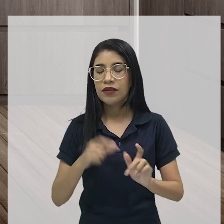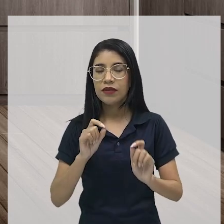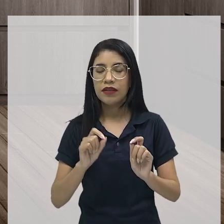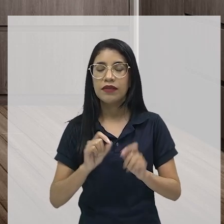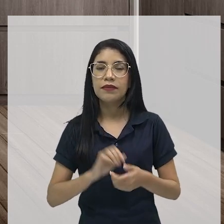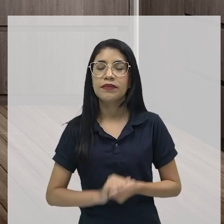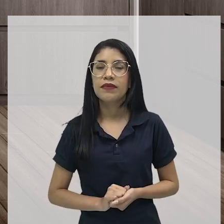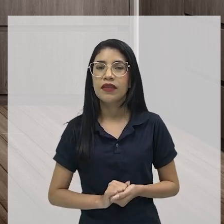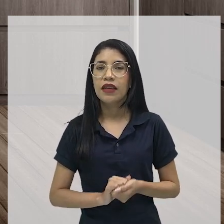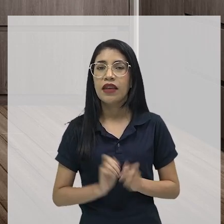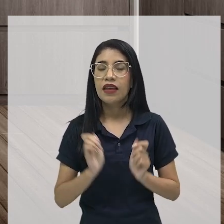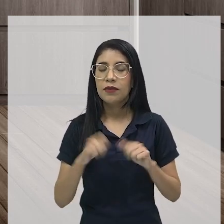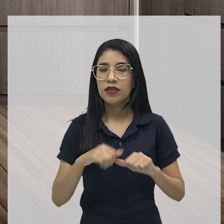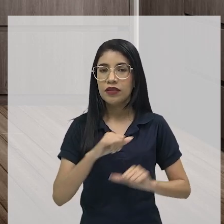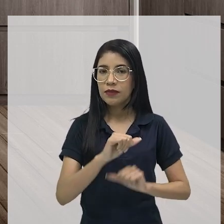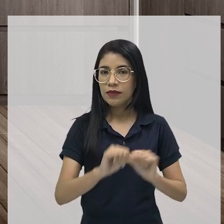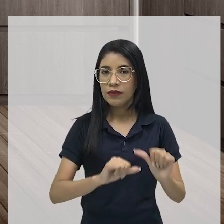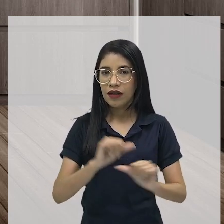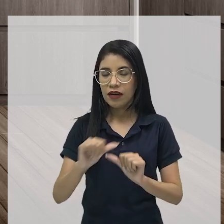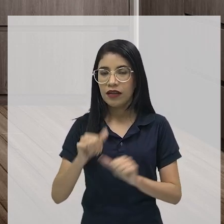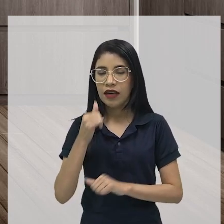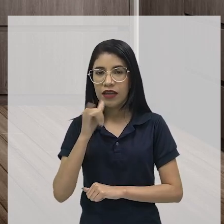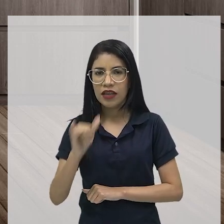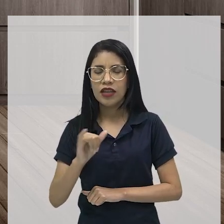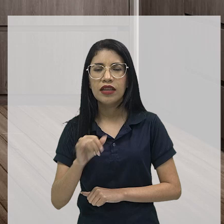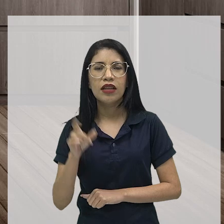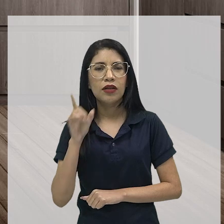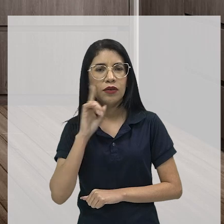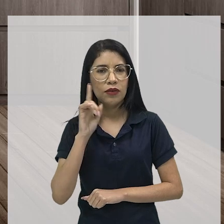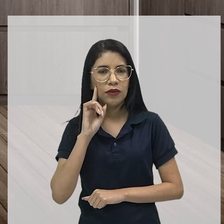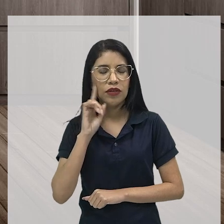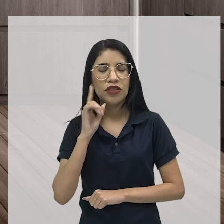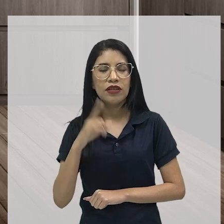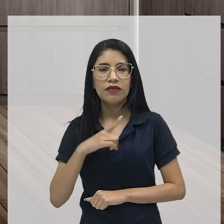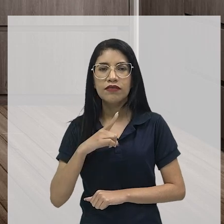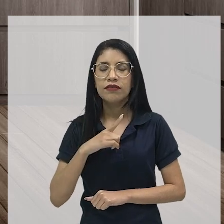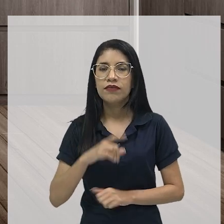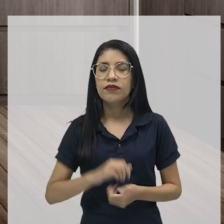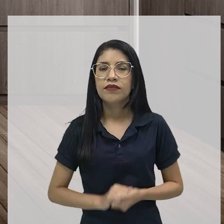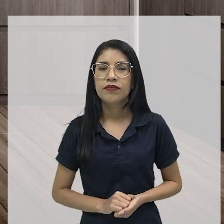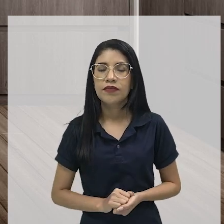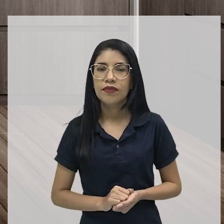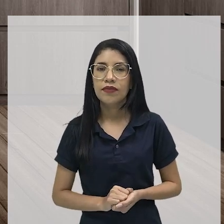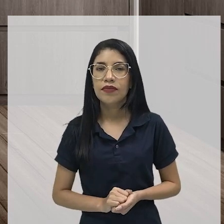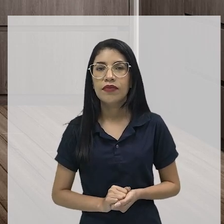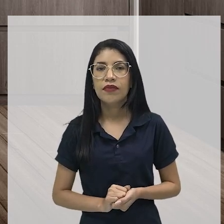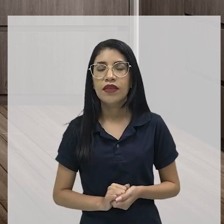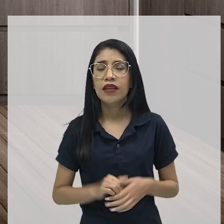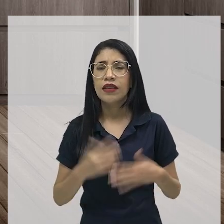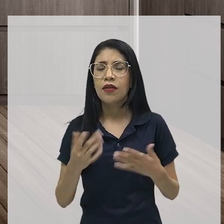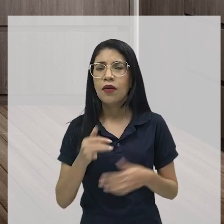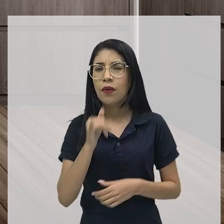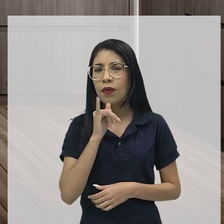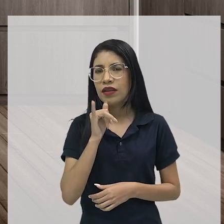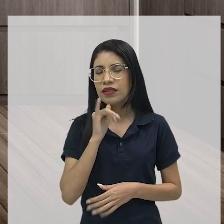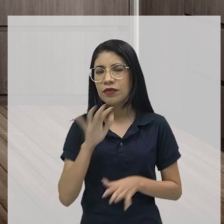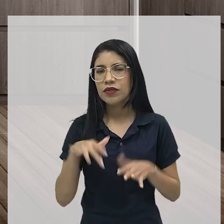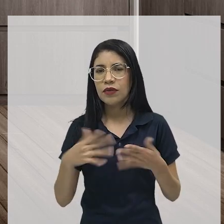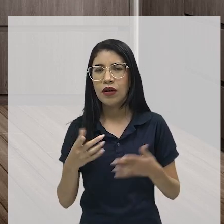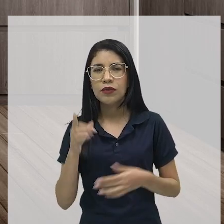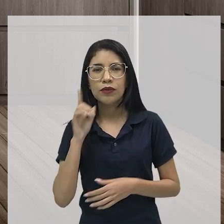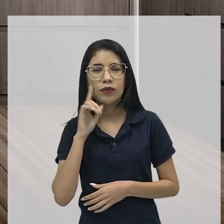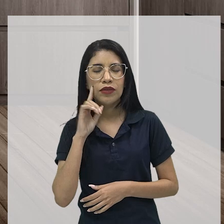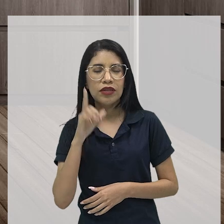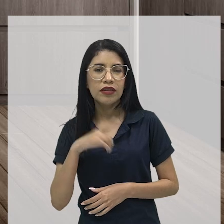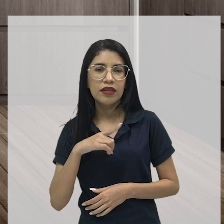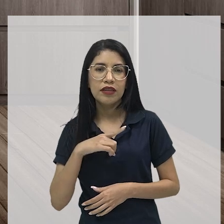que a transformação de energia está muito presente no nosso dia a dia, Então, quais são os exemplos diários